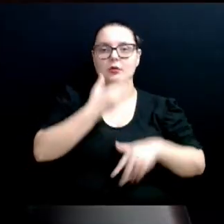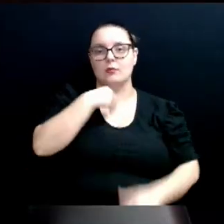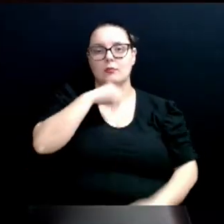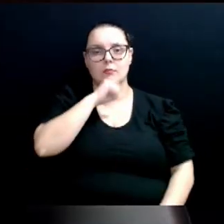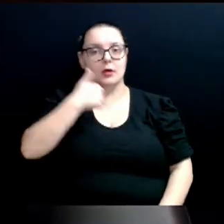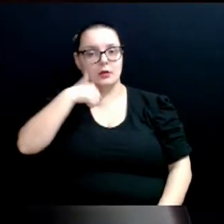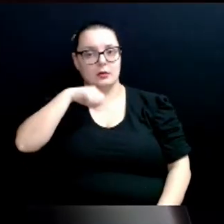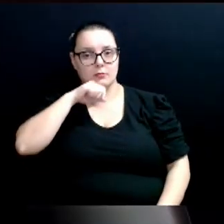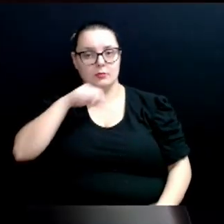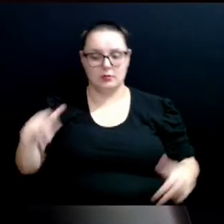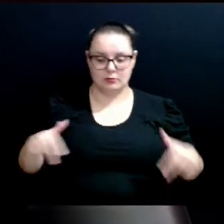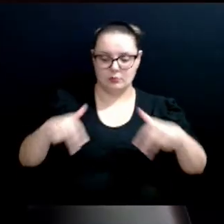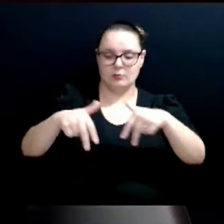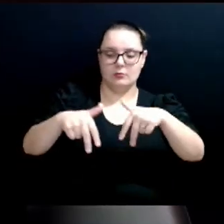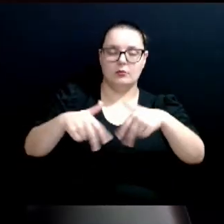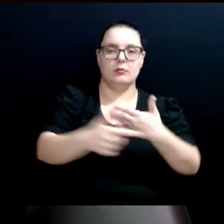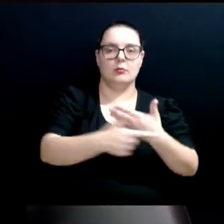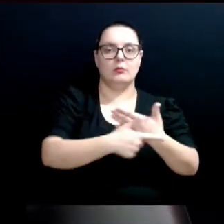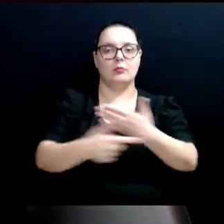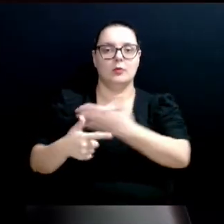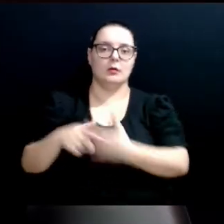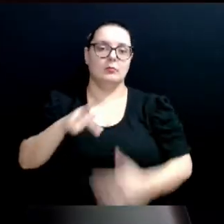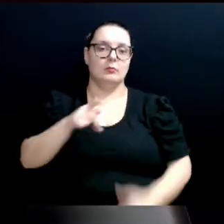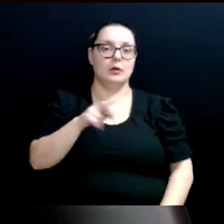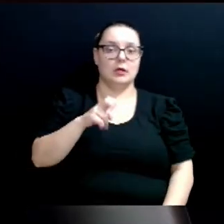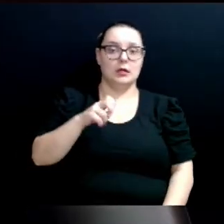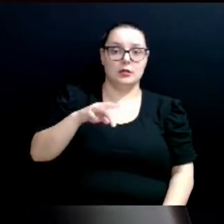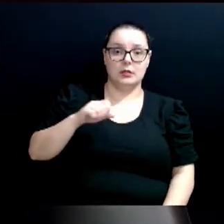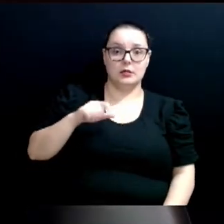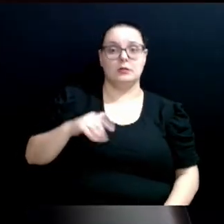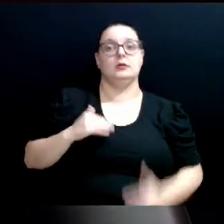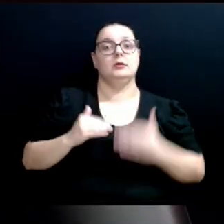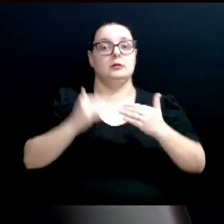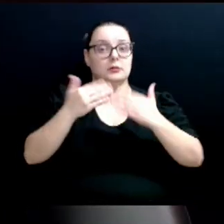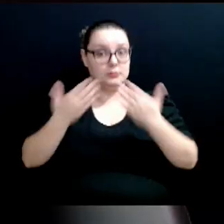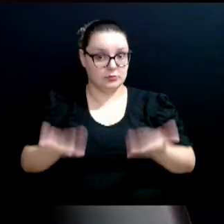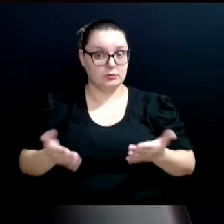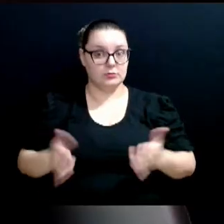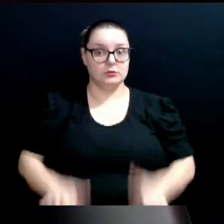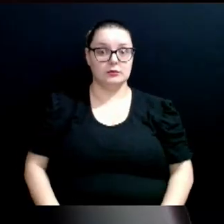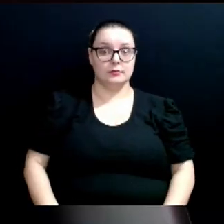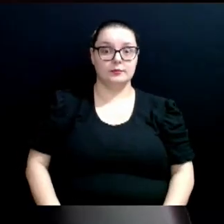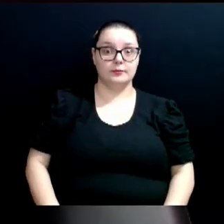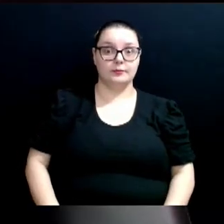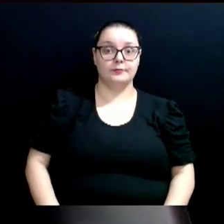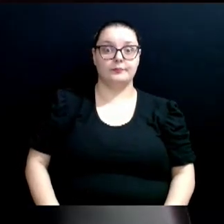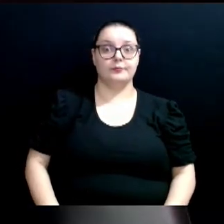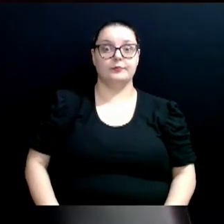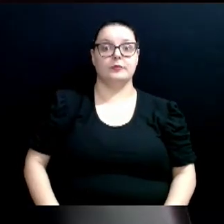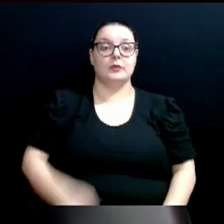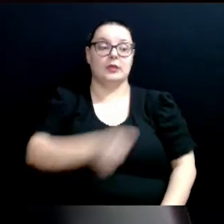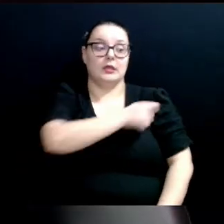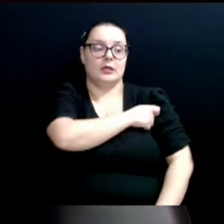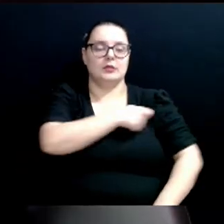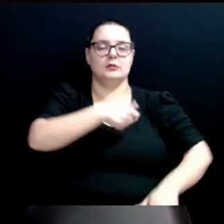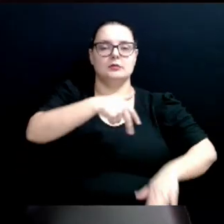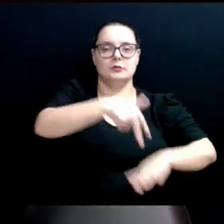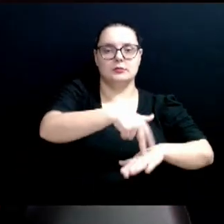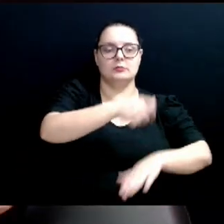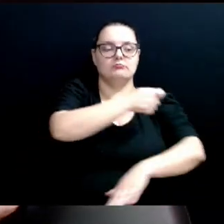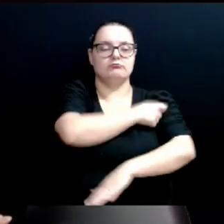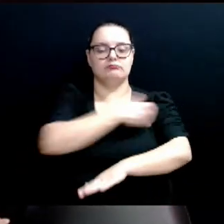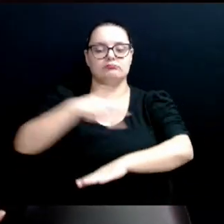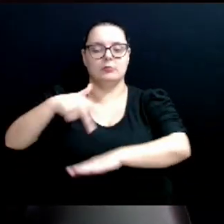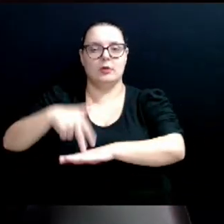eu digo, papel parental, né? A gente está construindo muito isso. Só que dessa autoridade, a gente vê que aos longos dos anos, a gente passou a ser